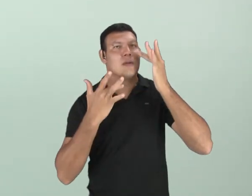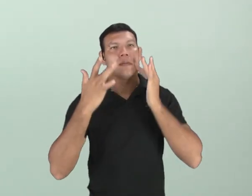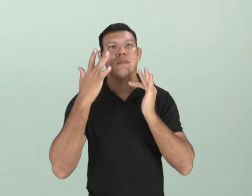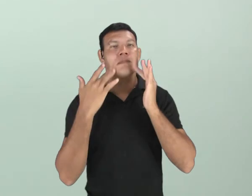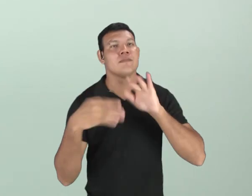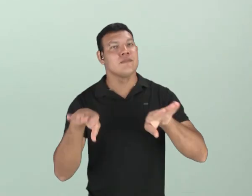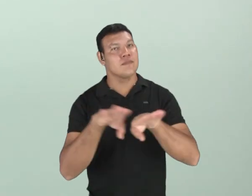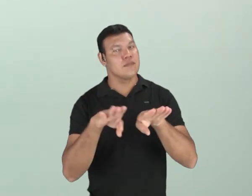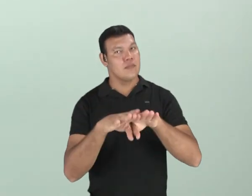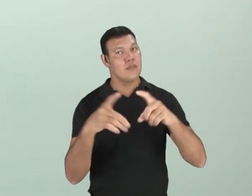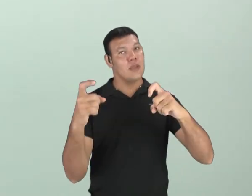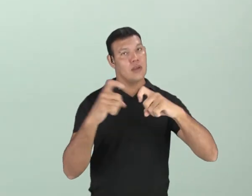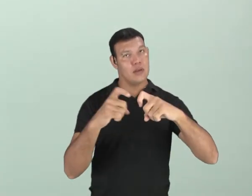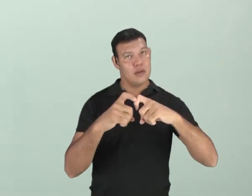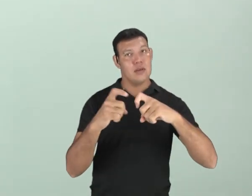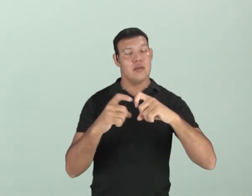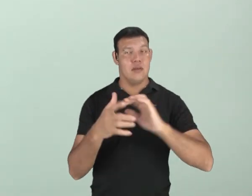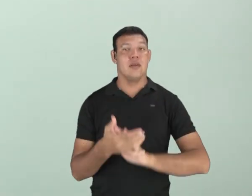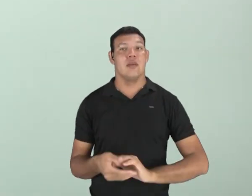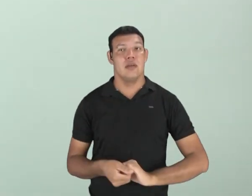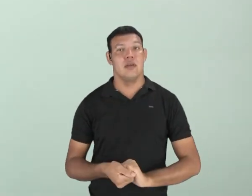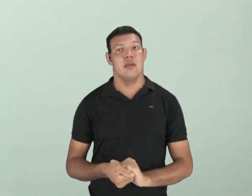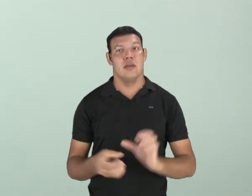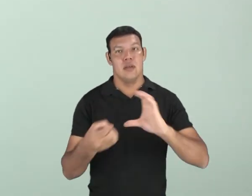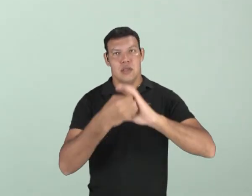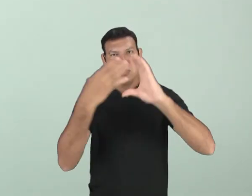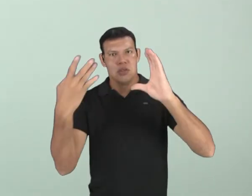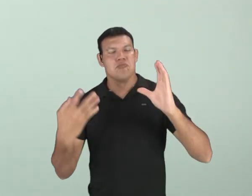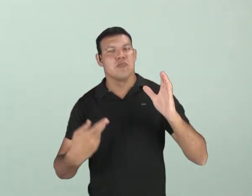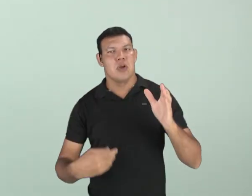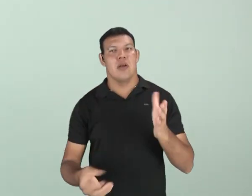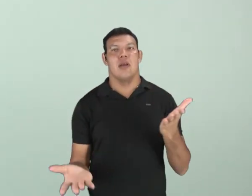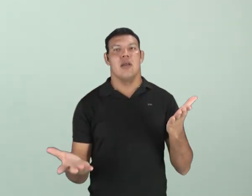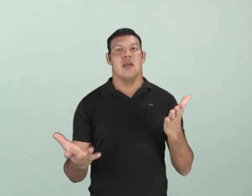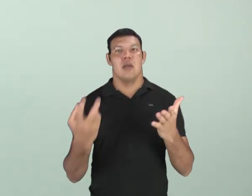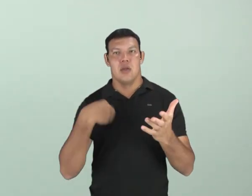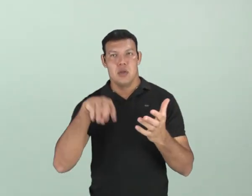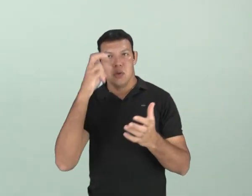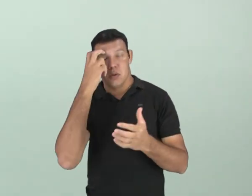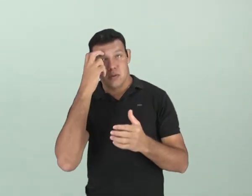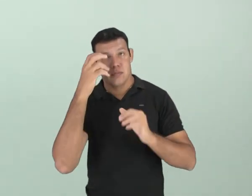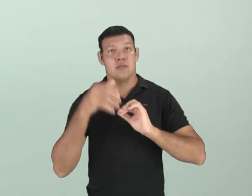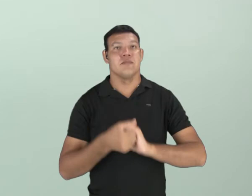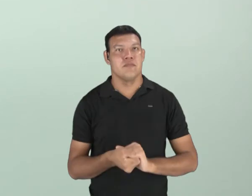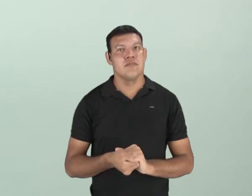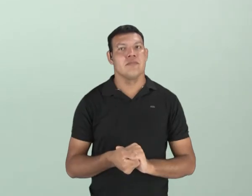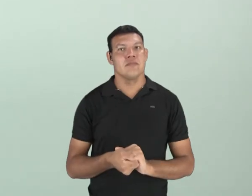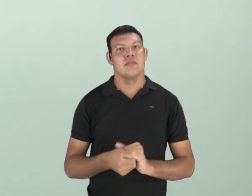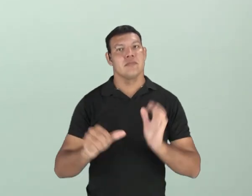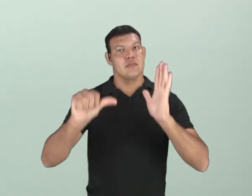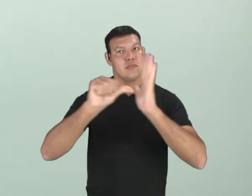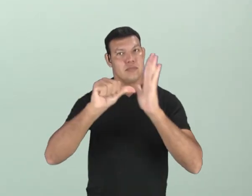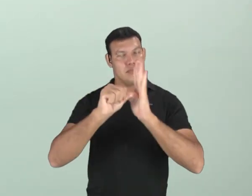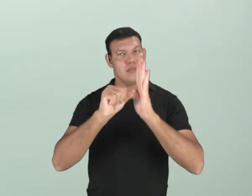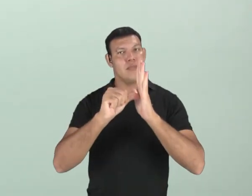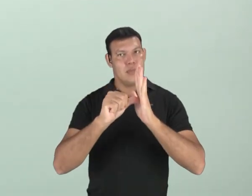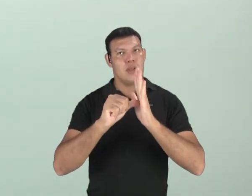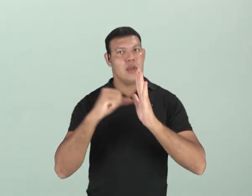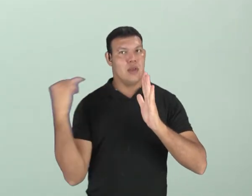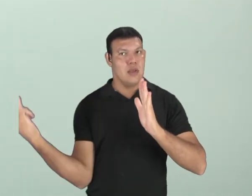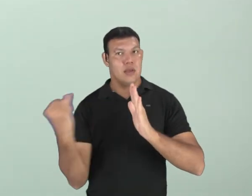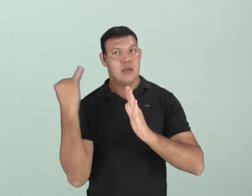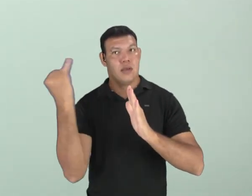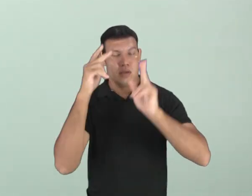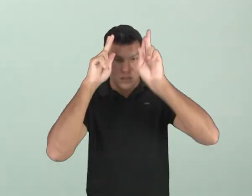a medicina, né, então o legado cultural dos gregos, principalmente aí de Atenas, é muito importante para a humanidade, né,